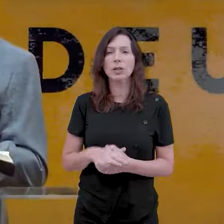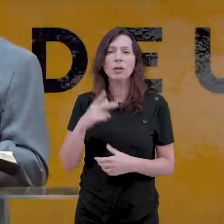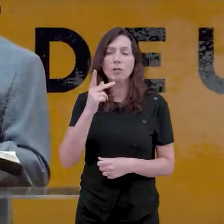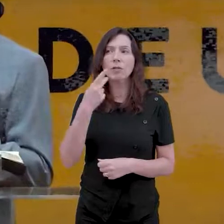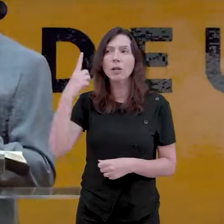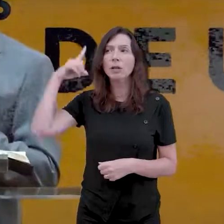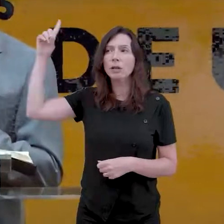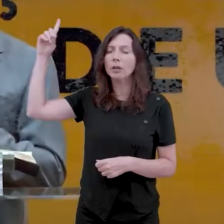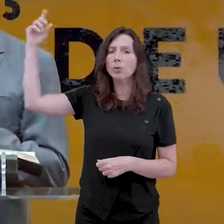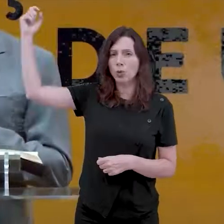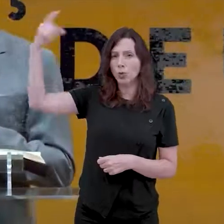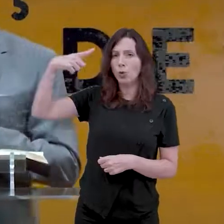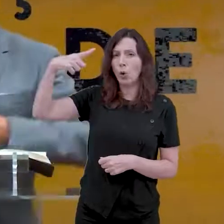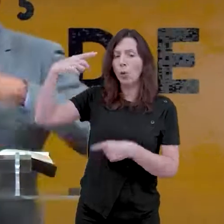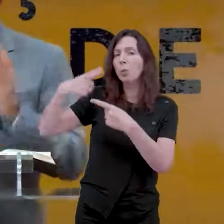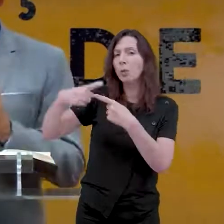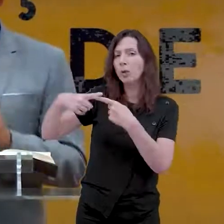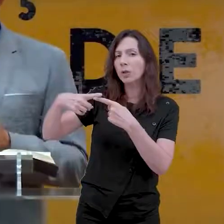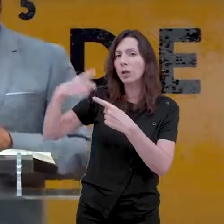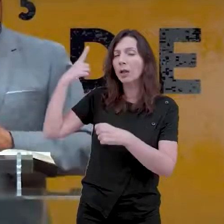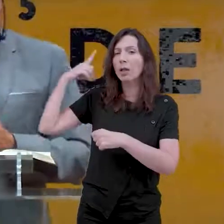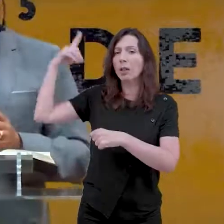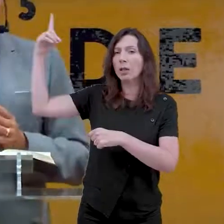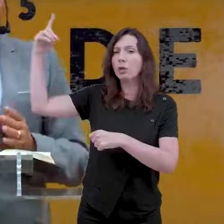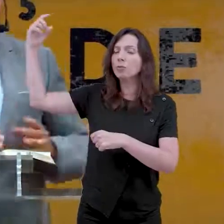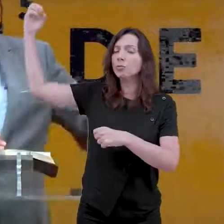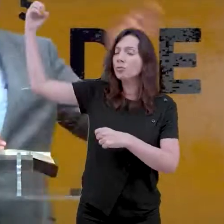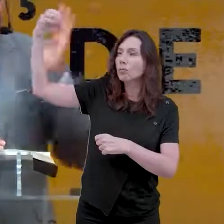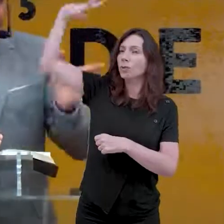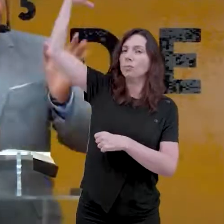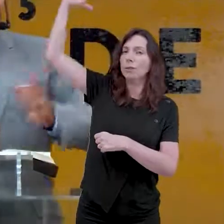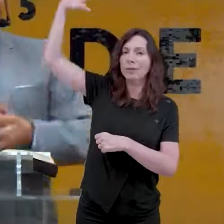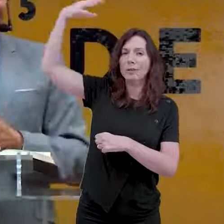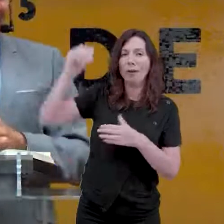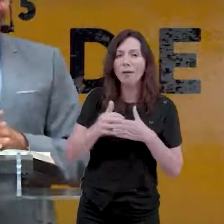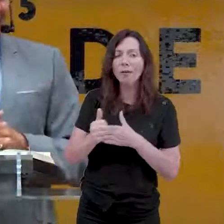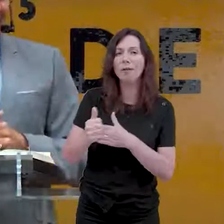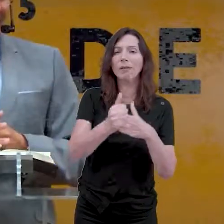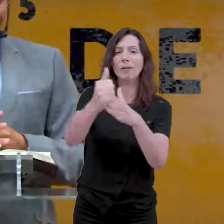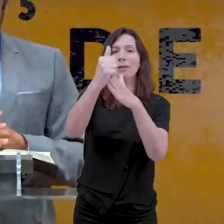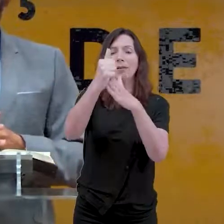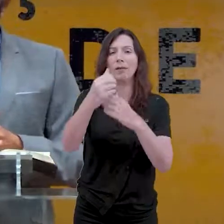Deus ilumina, Deus guia, Deus aquece, Deus sustenta, Deus dá vida.